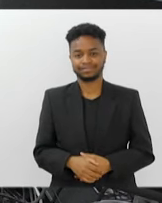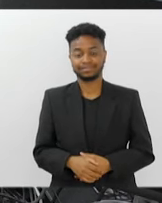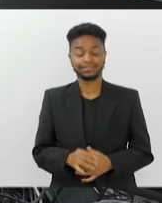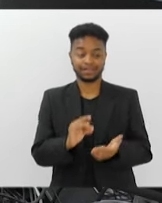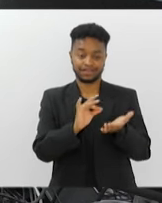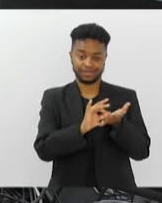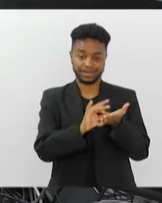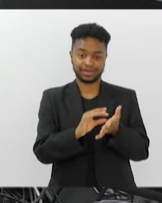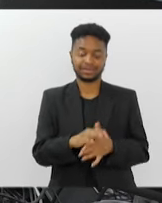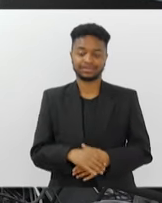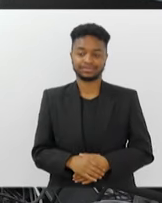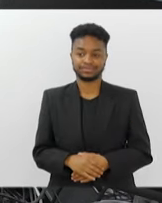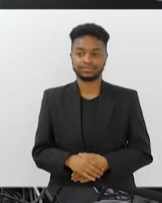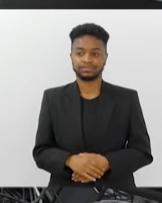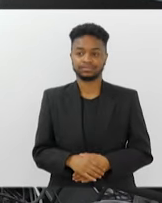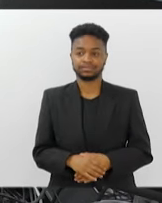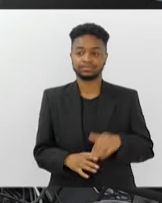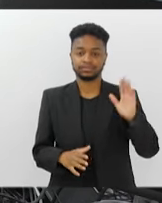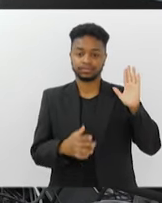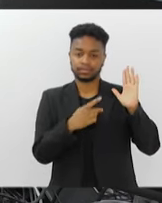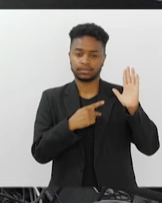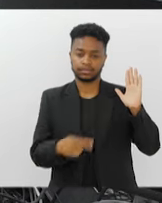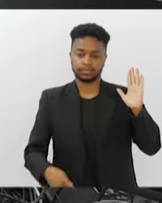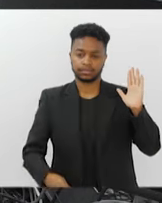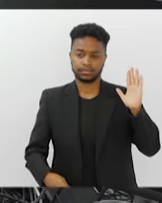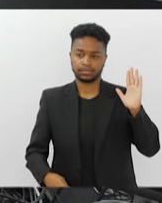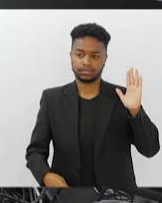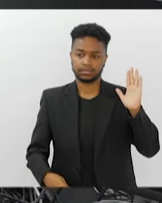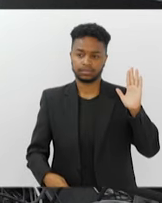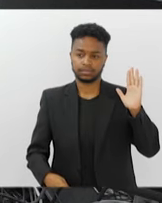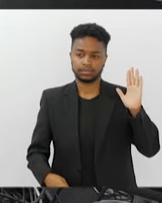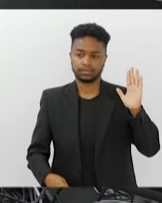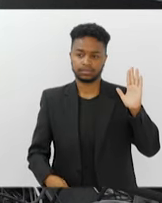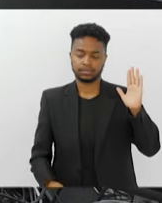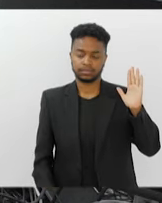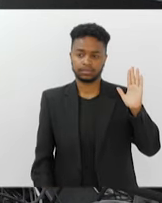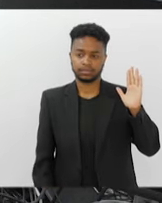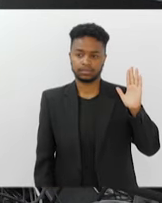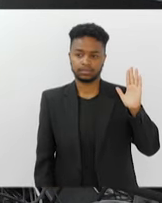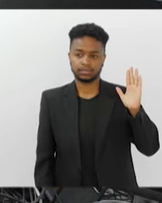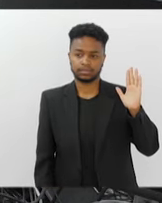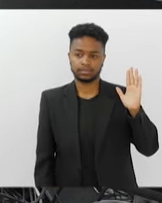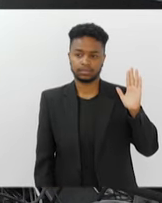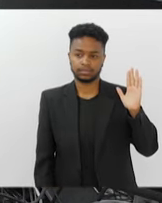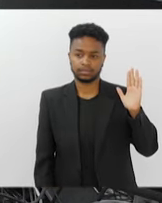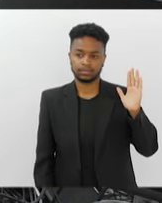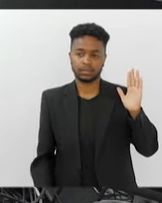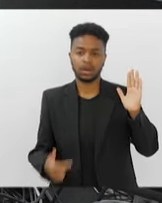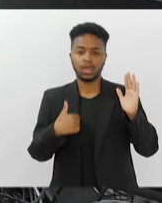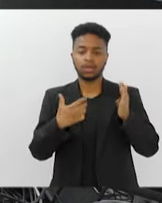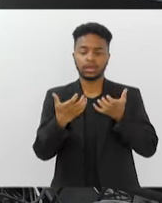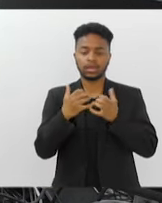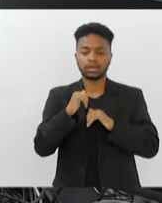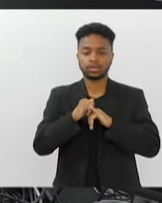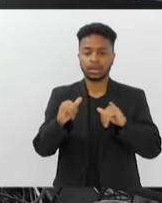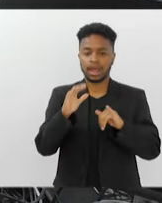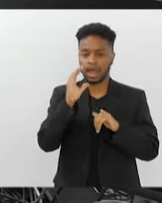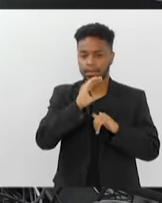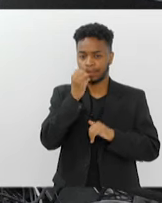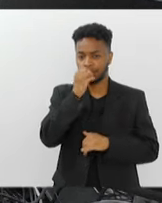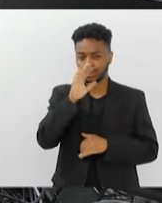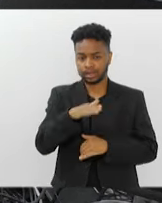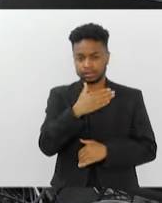verdade presente só uma Inter Não não obrigado uma intervenção muito rápida Boa tarde